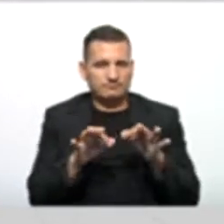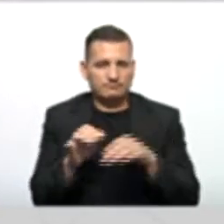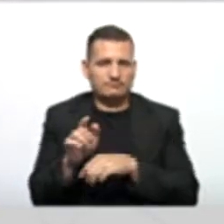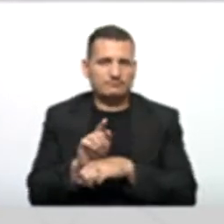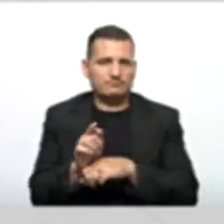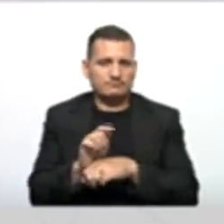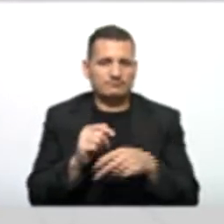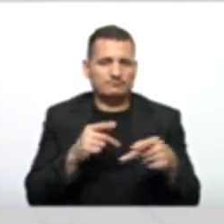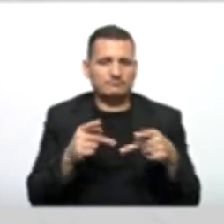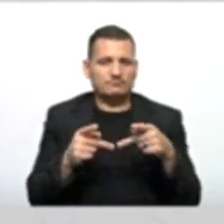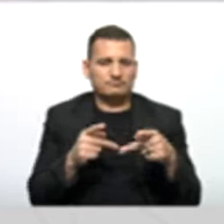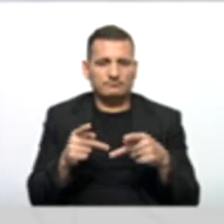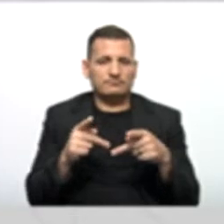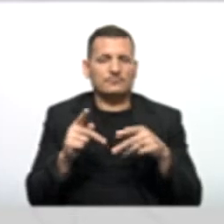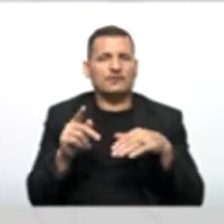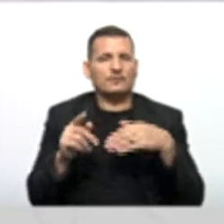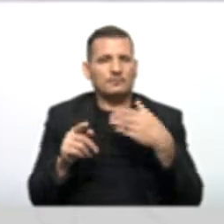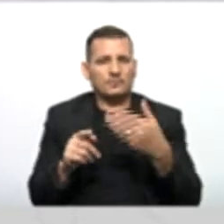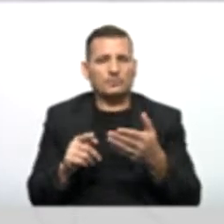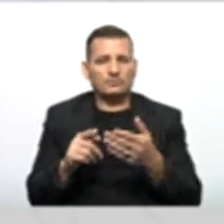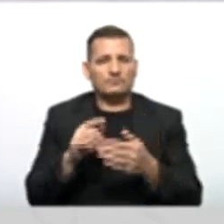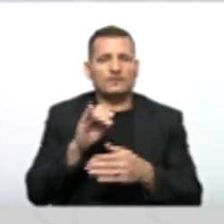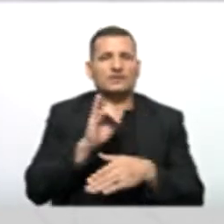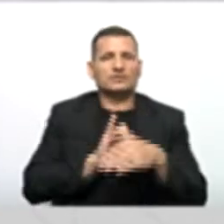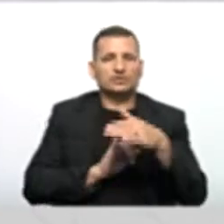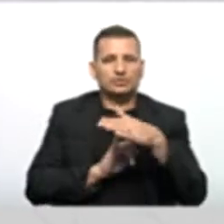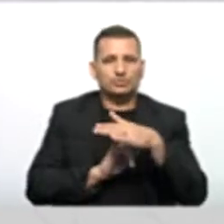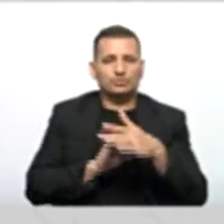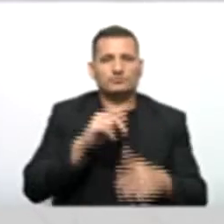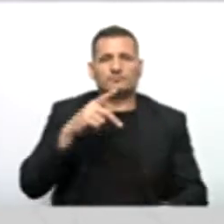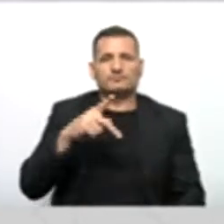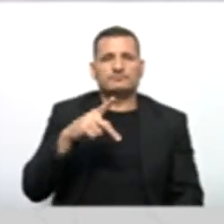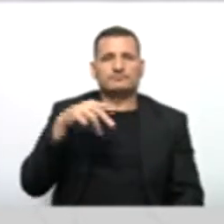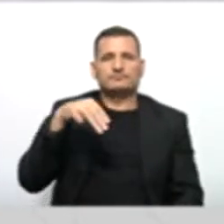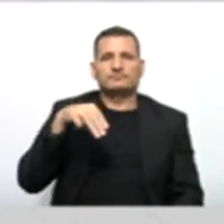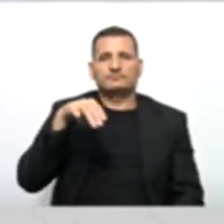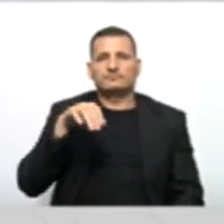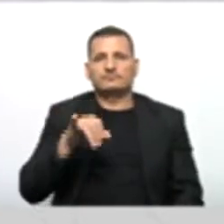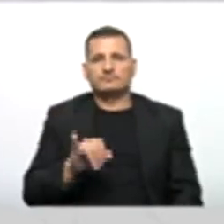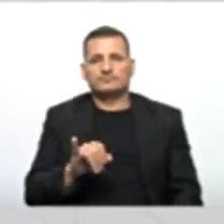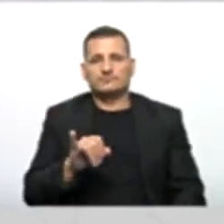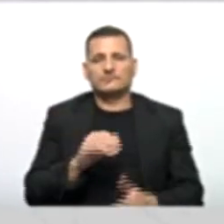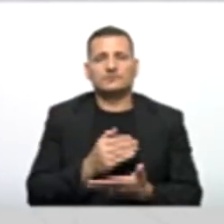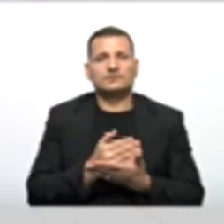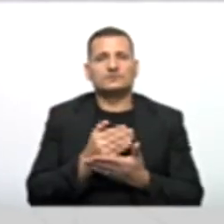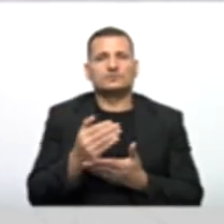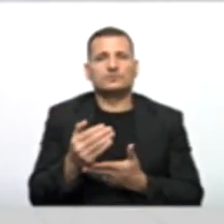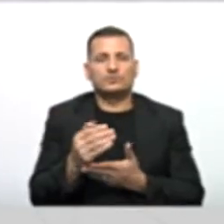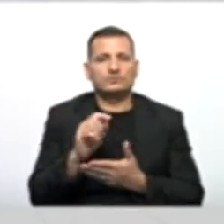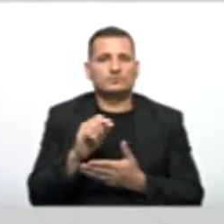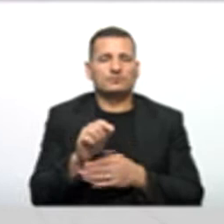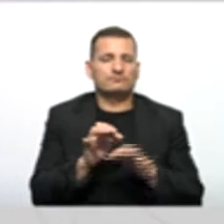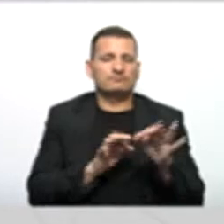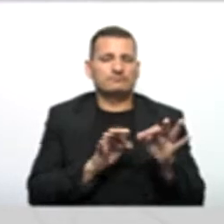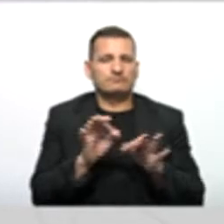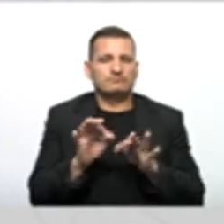Project Management Institute, PMI ou simplesmente PMI, iniciou o desenvolvimento de